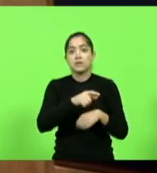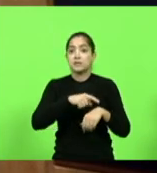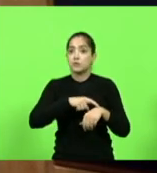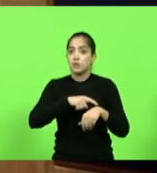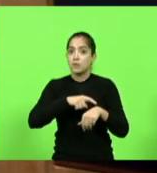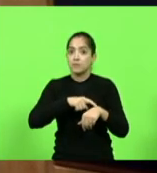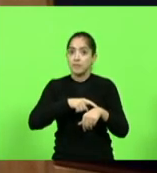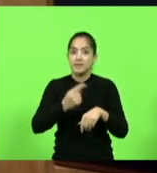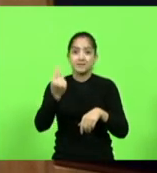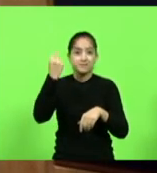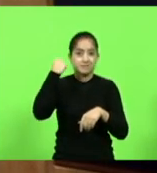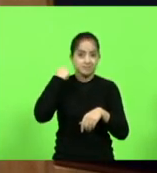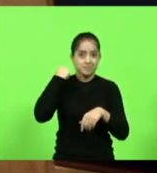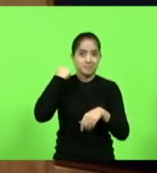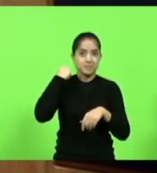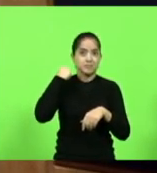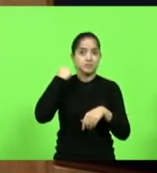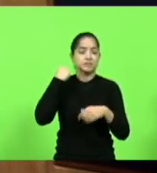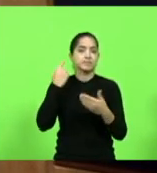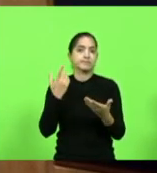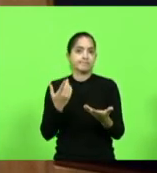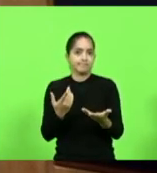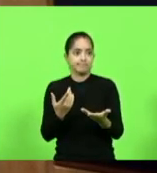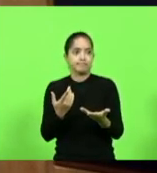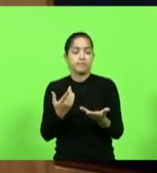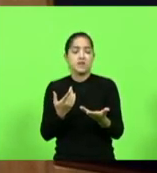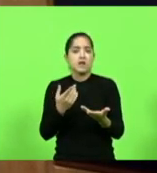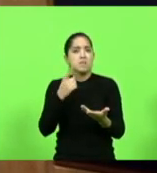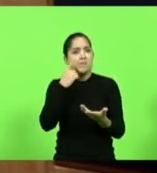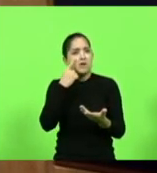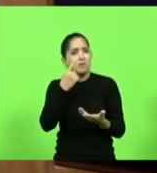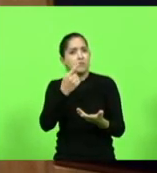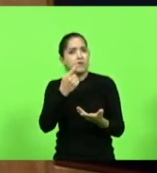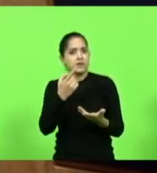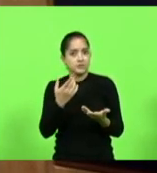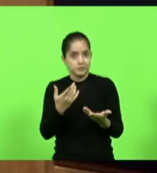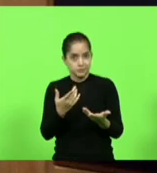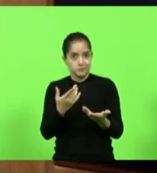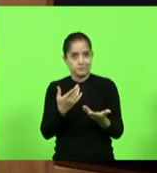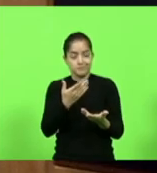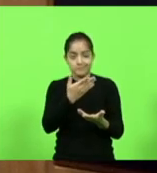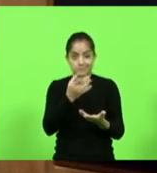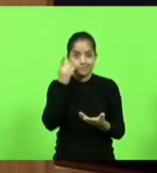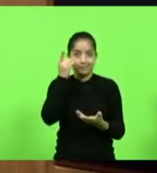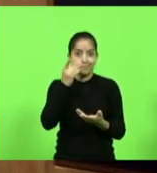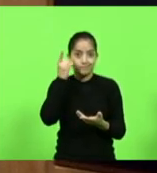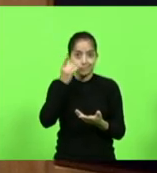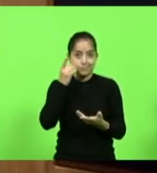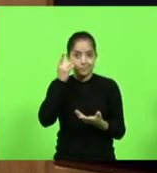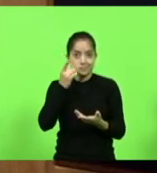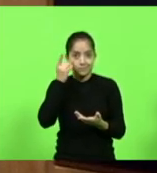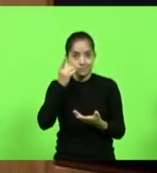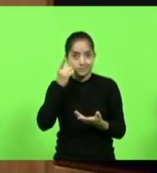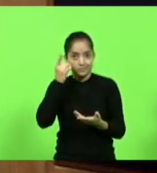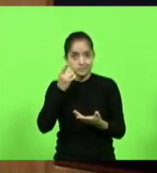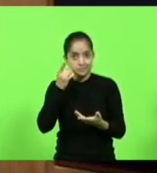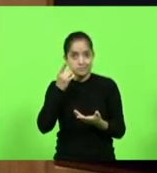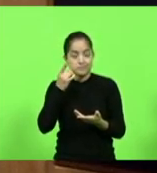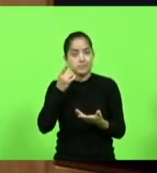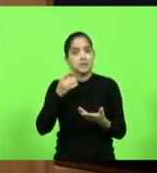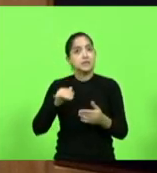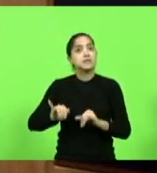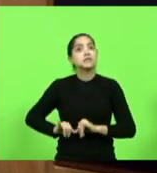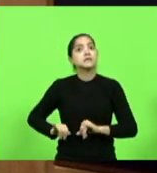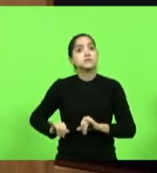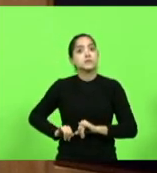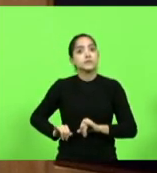naquela época, chamei de covardia, mas vejo que o deputado está sofrendo desse